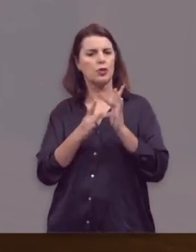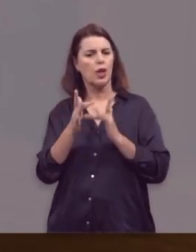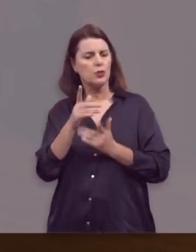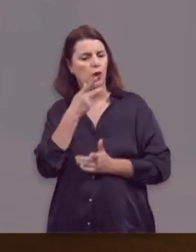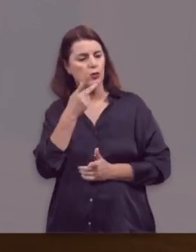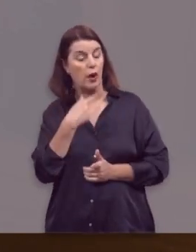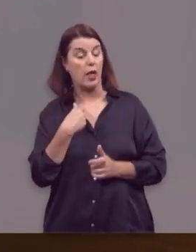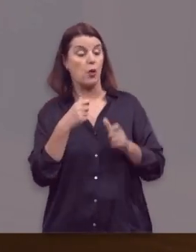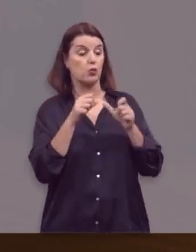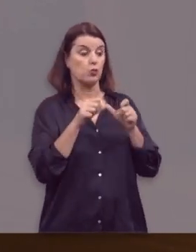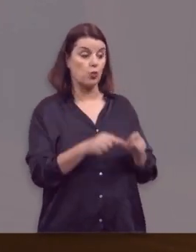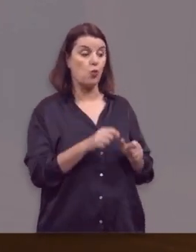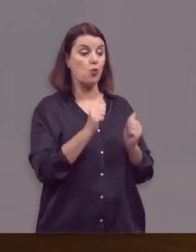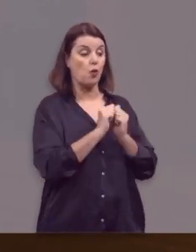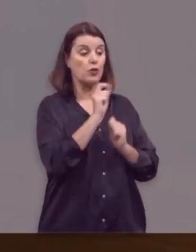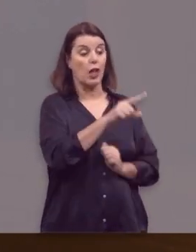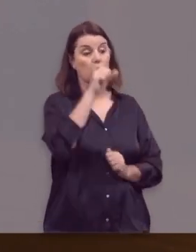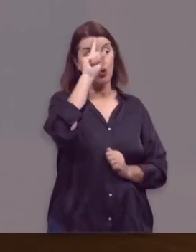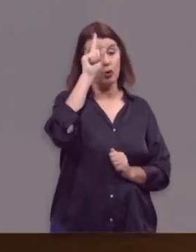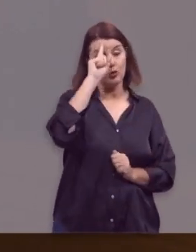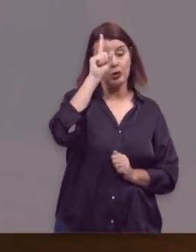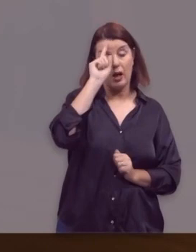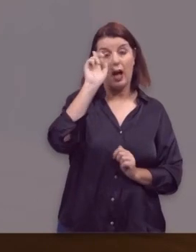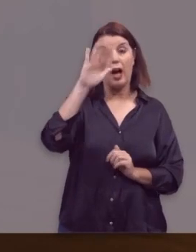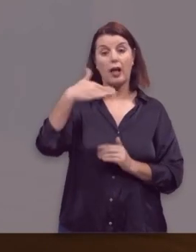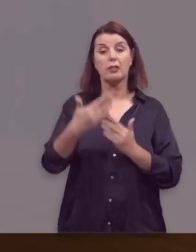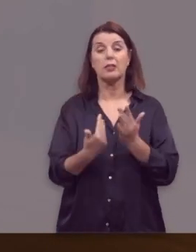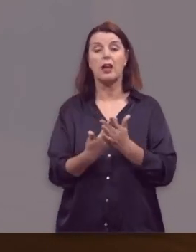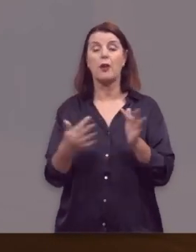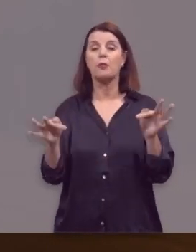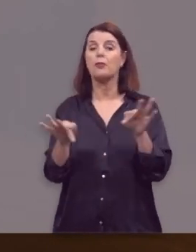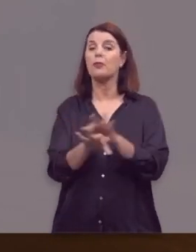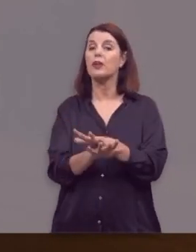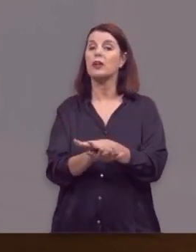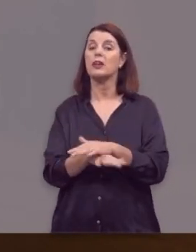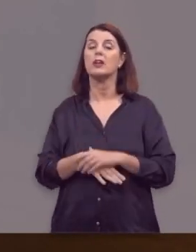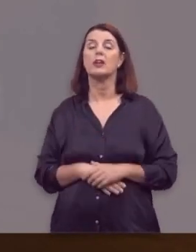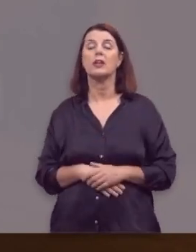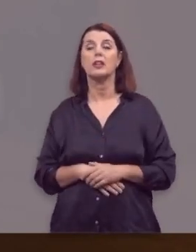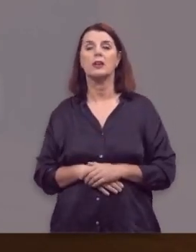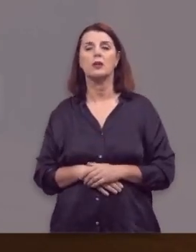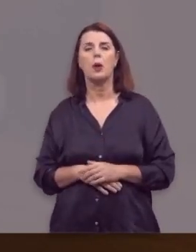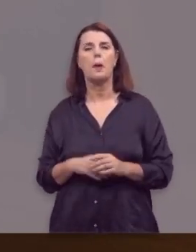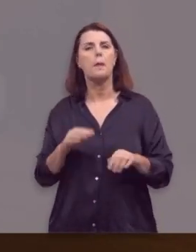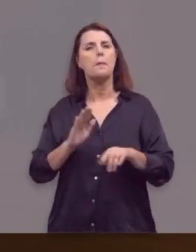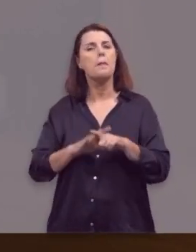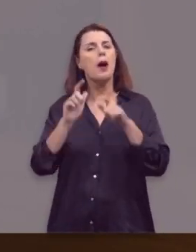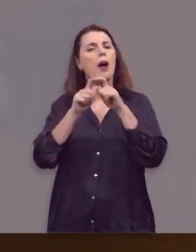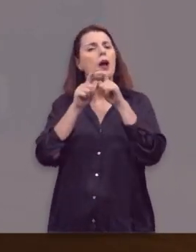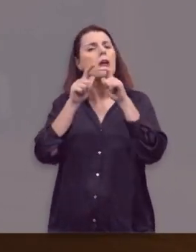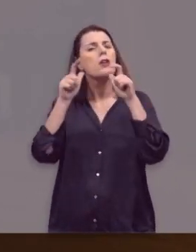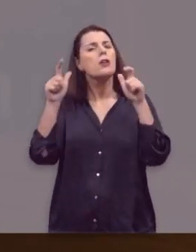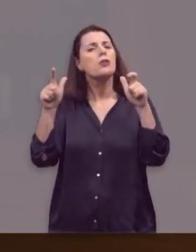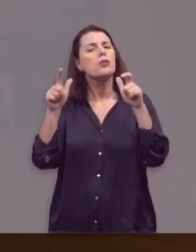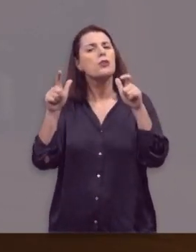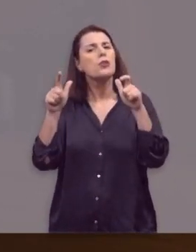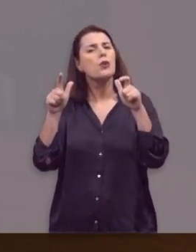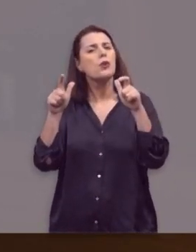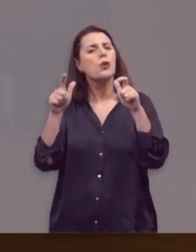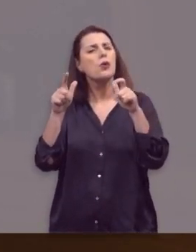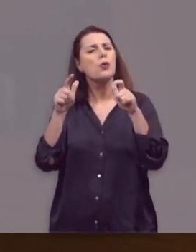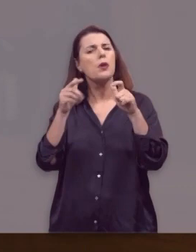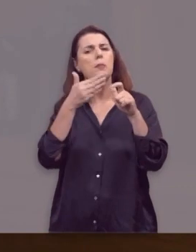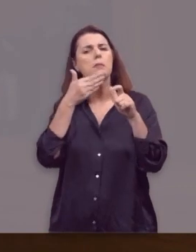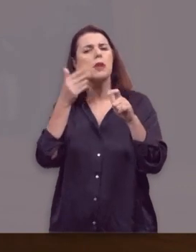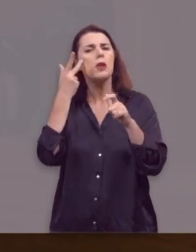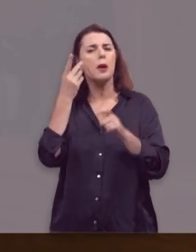eu estou convosco todos os dias até a consumação dos séculos. O maior antídoto para o medo é a consciência